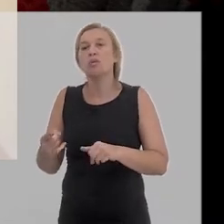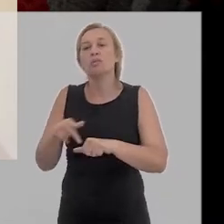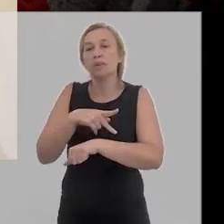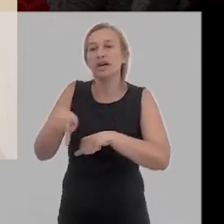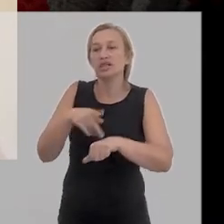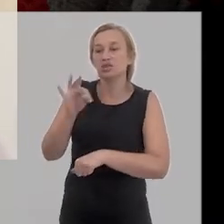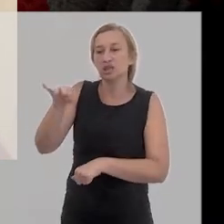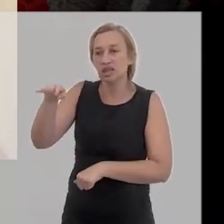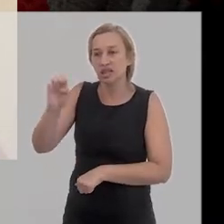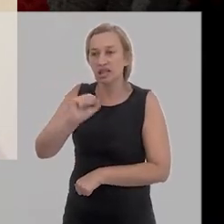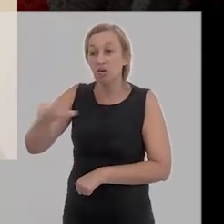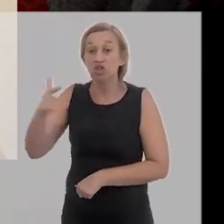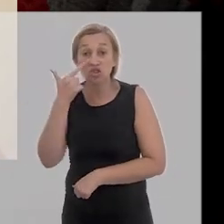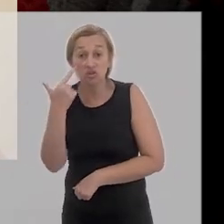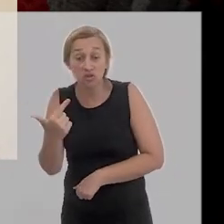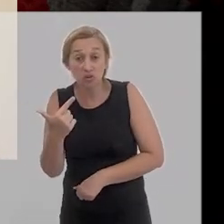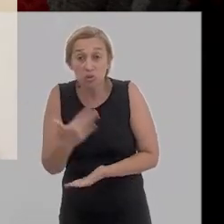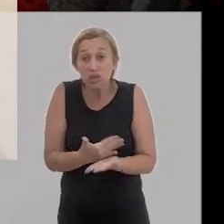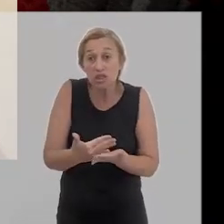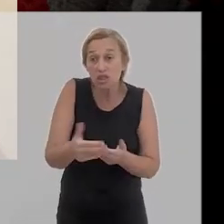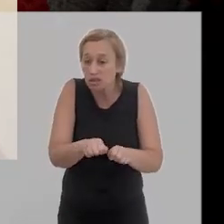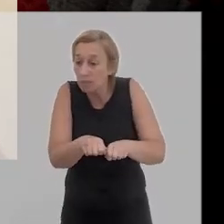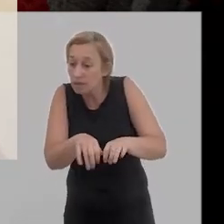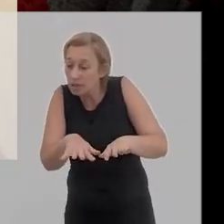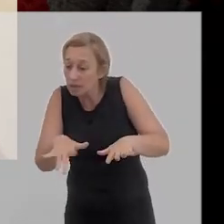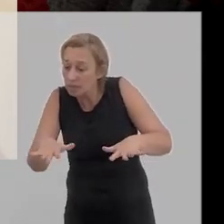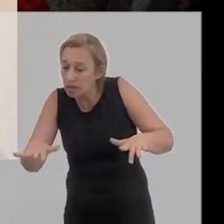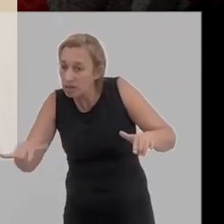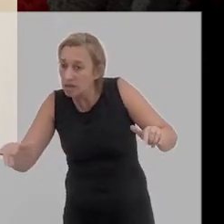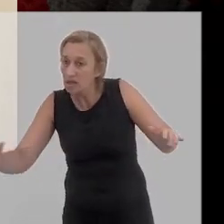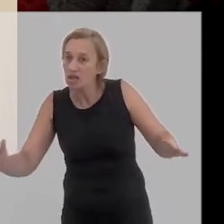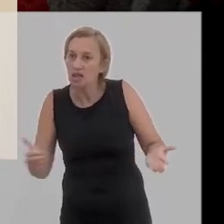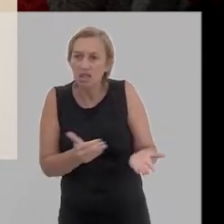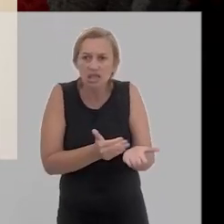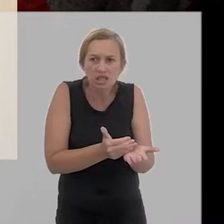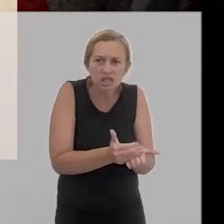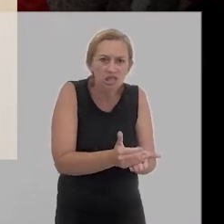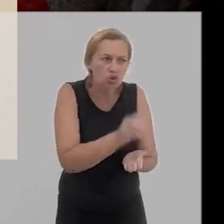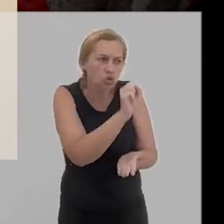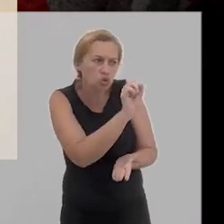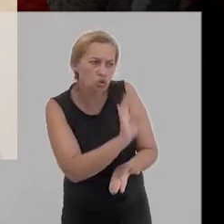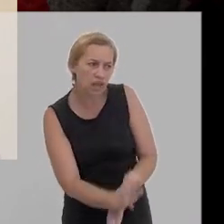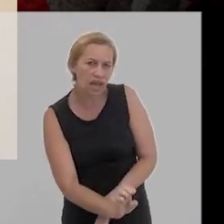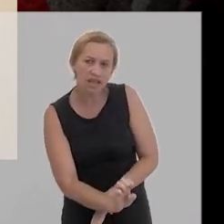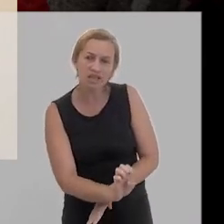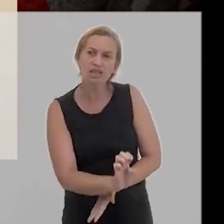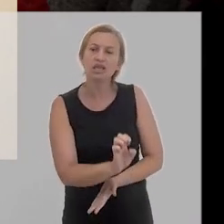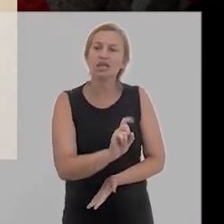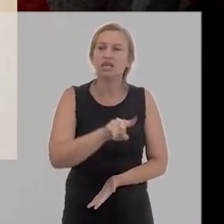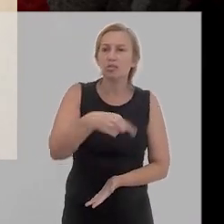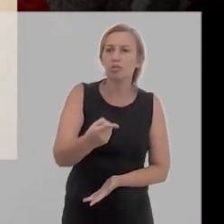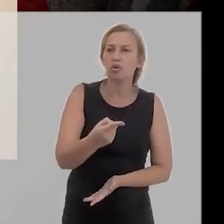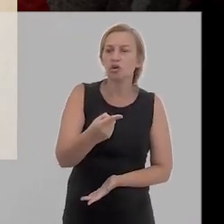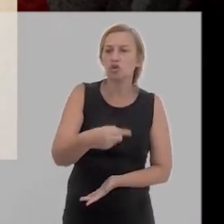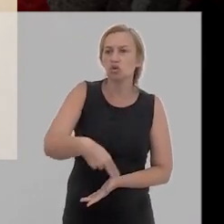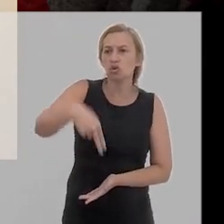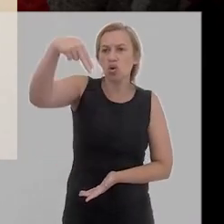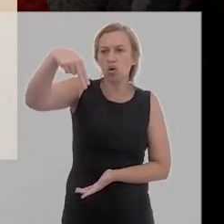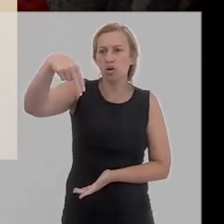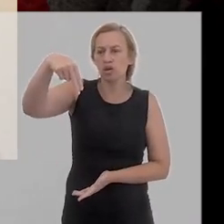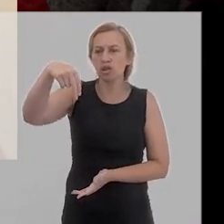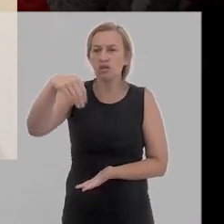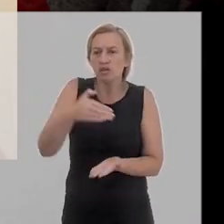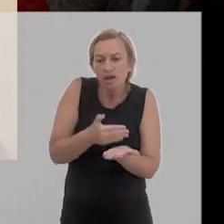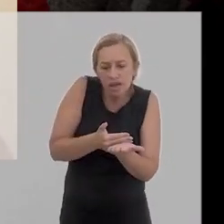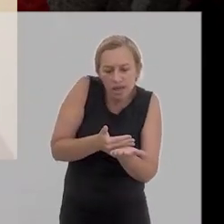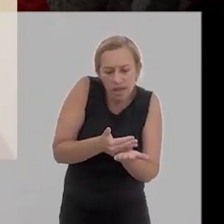porque é um país continental, né? Como nós vimos no início, né, da pandemia, começou circulando muito no Sudeste, depois região